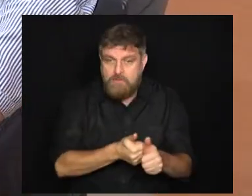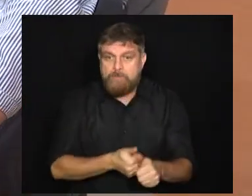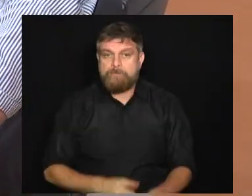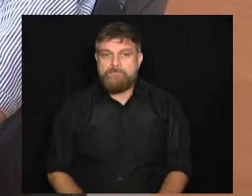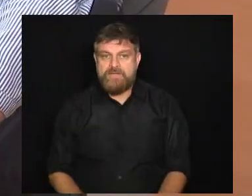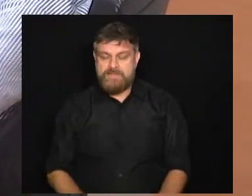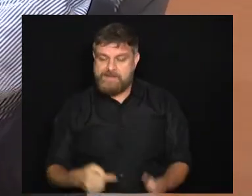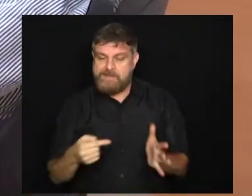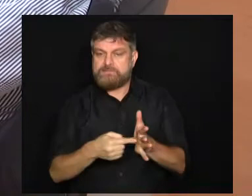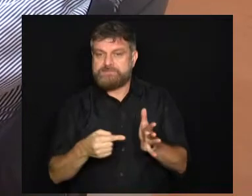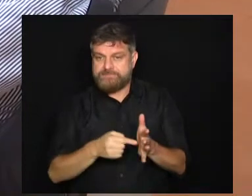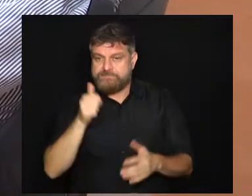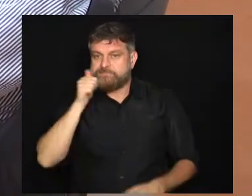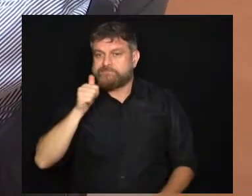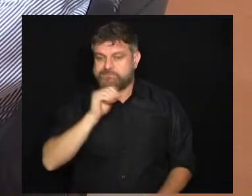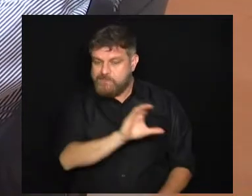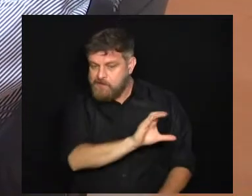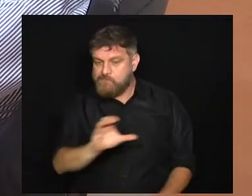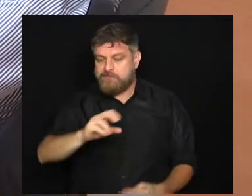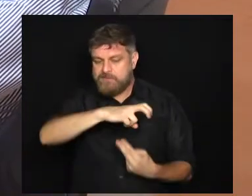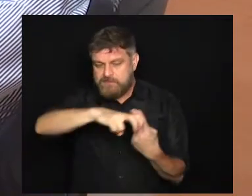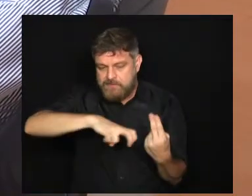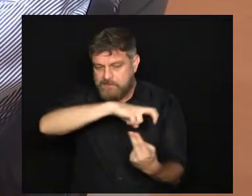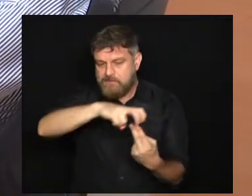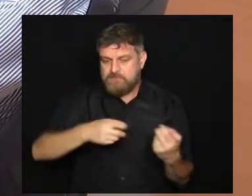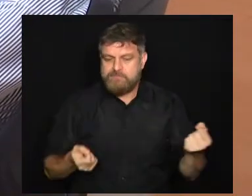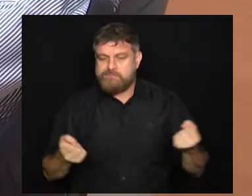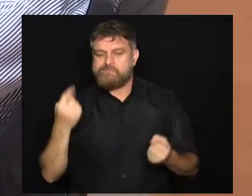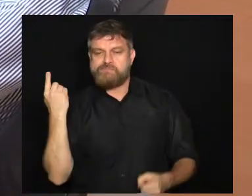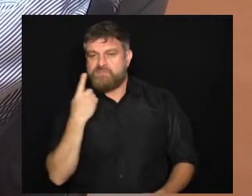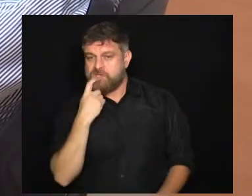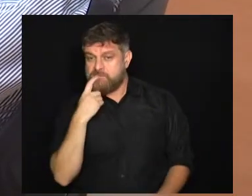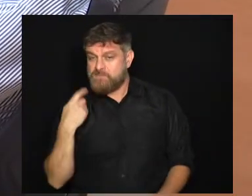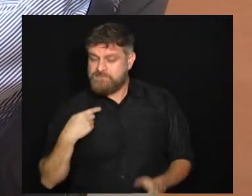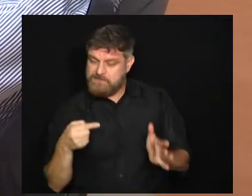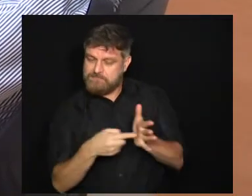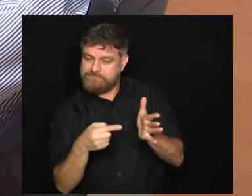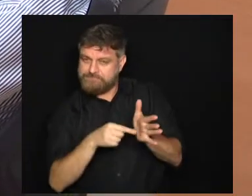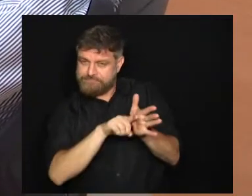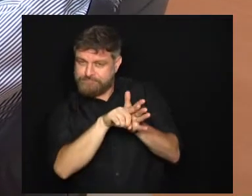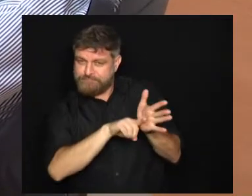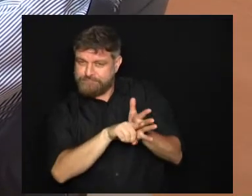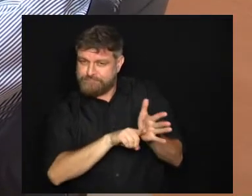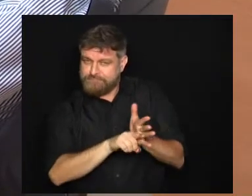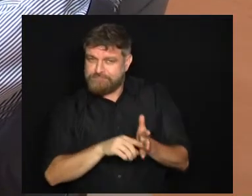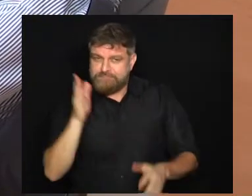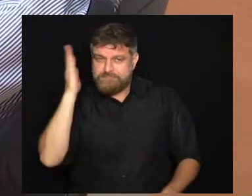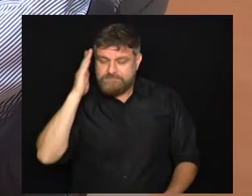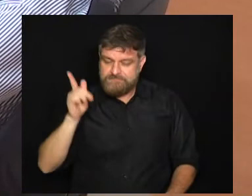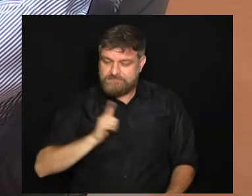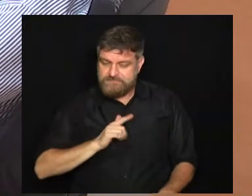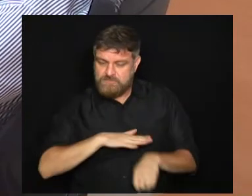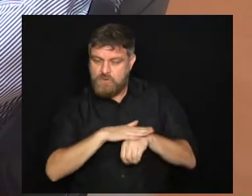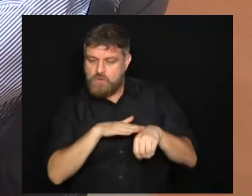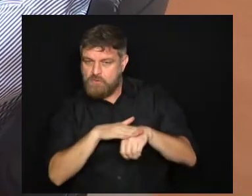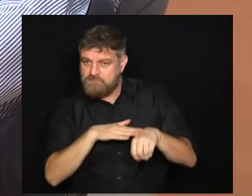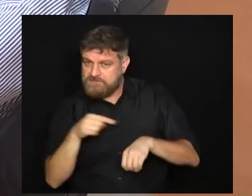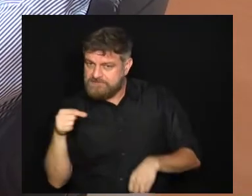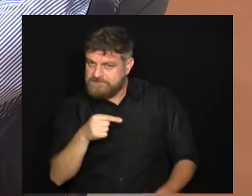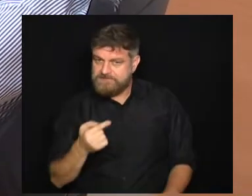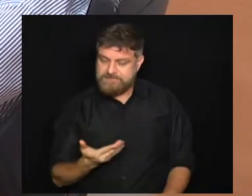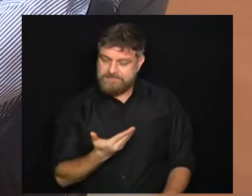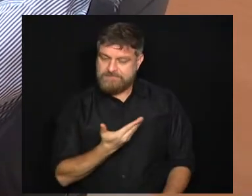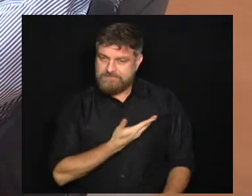rigor, né? Acho que é importante ver se está tendo essa investigação para ver se de fato teve mais casos, conversar lá com os colegas do